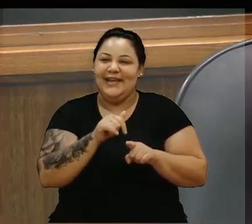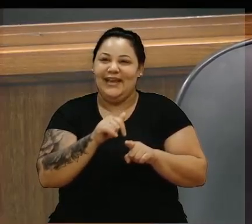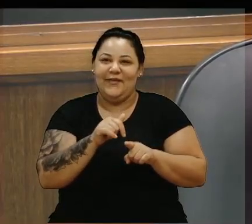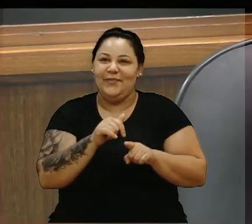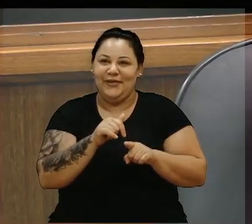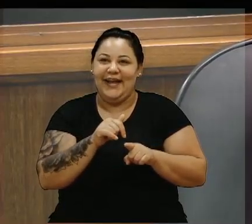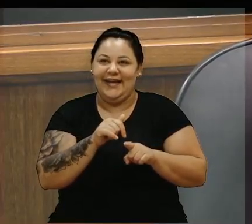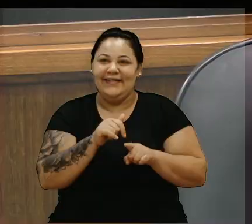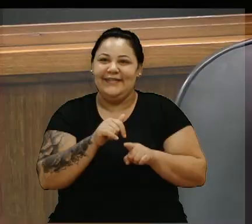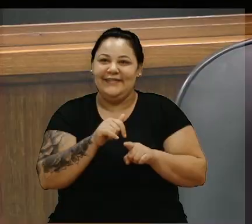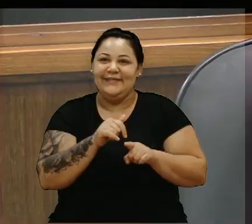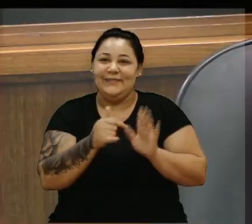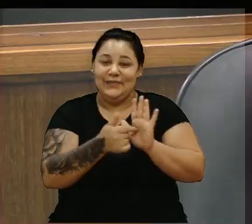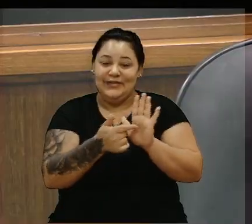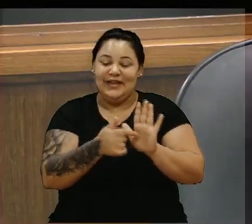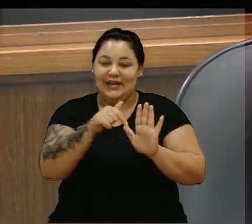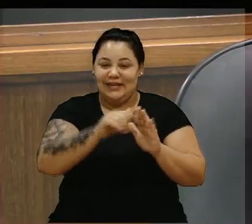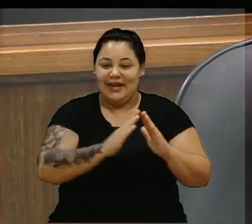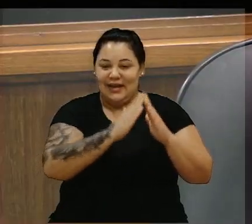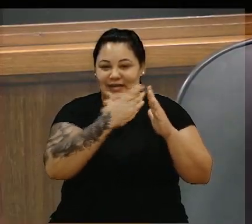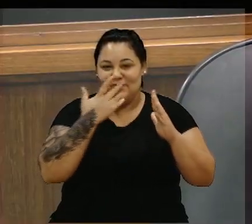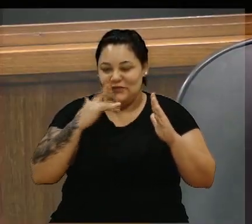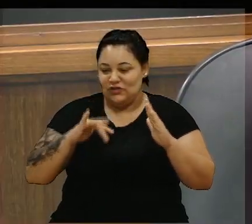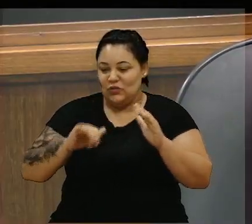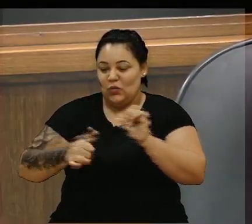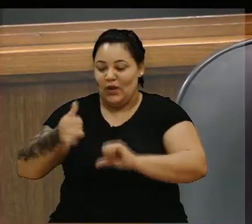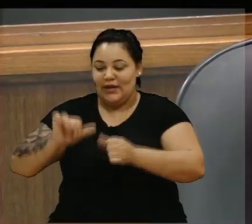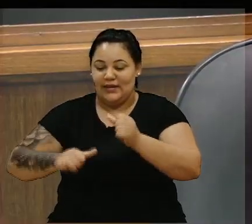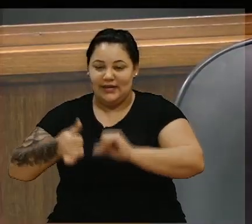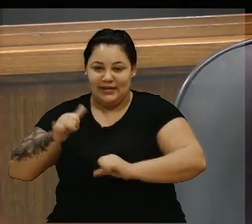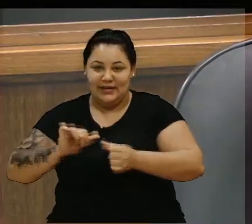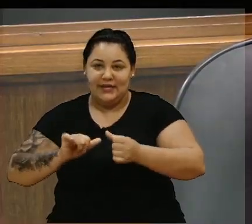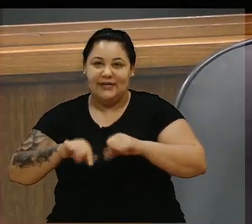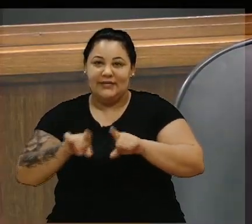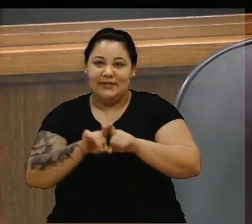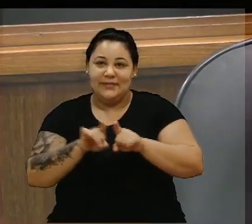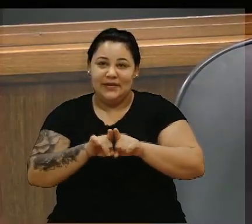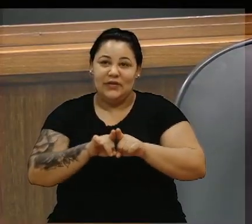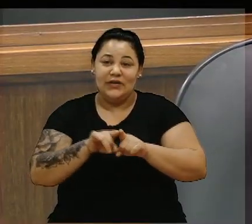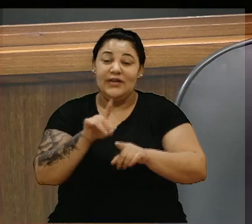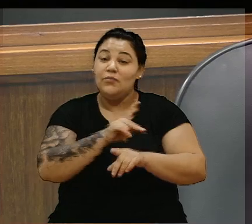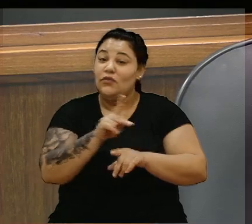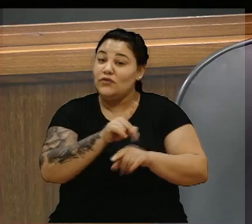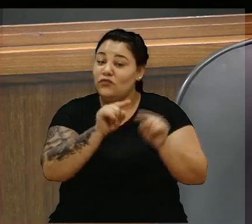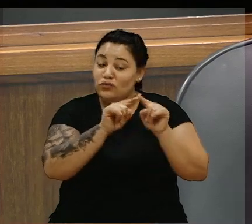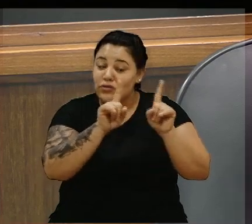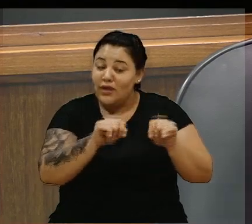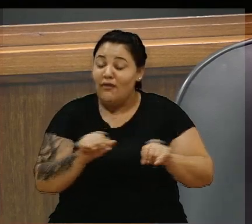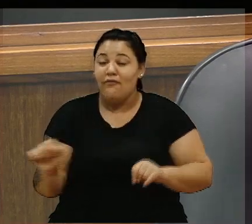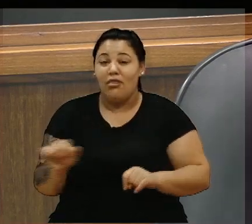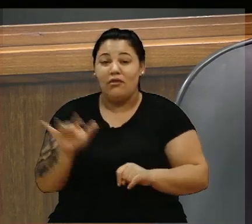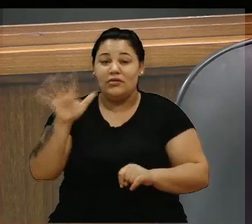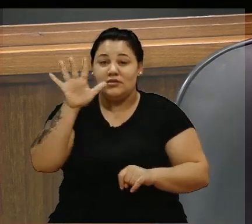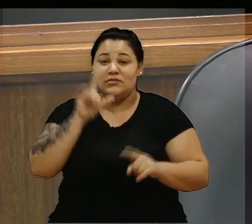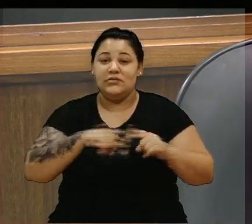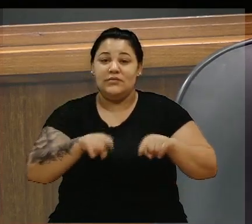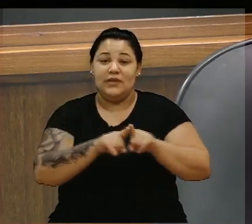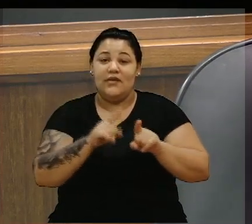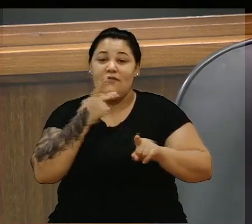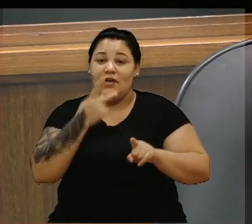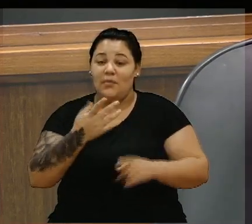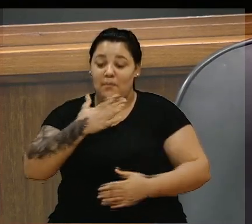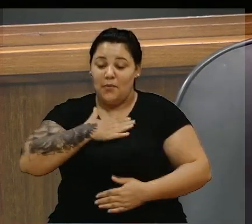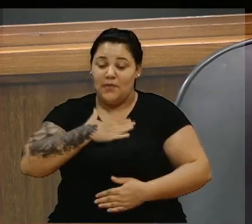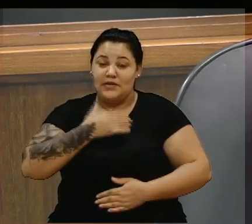a importância da educação infantil qualificada, com professores valorizados. Eu falo por mim. Atualmente, se eu não